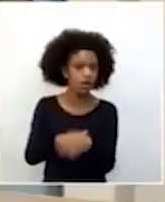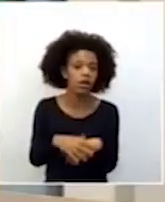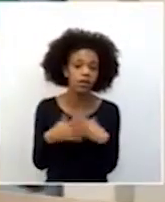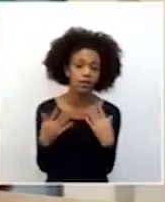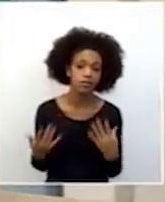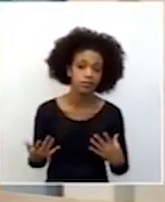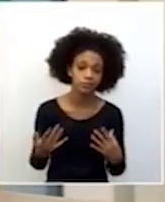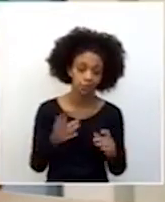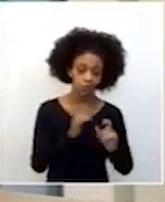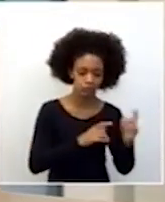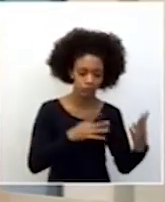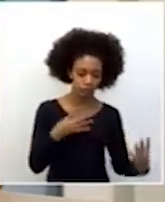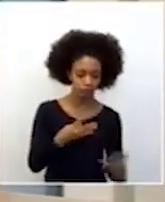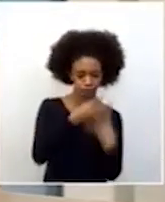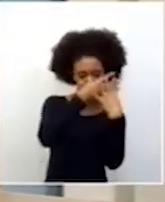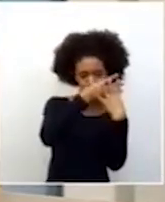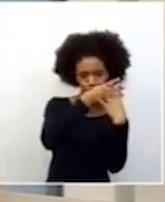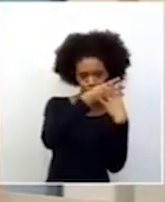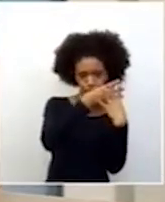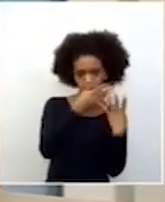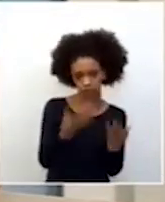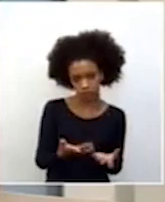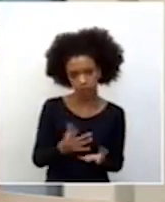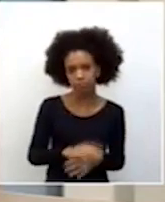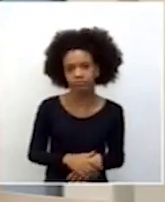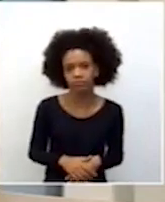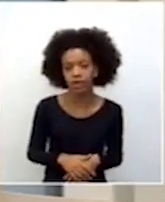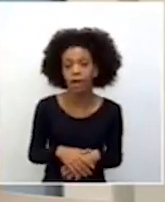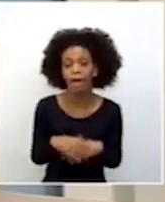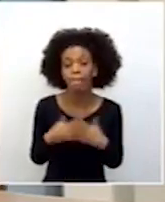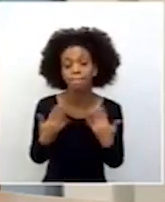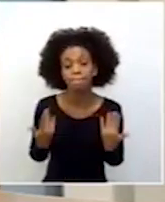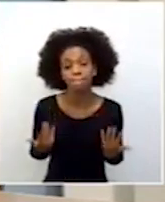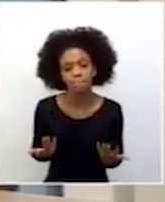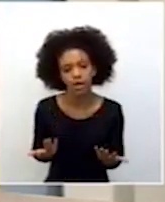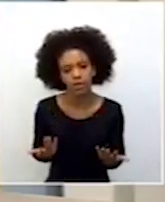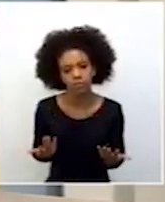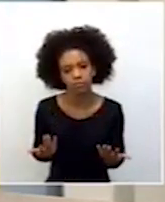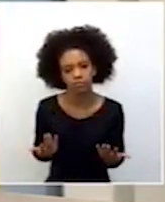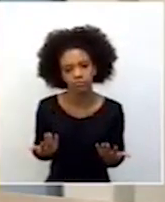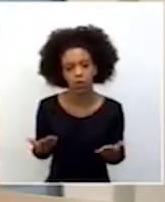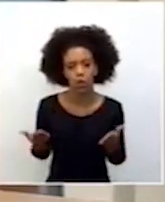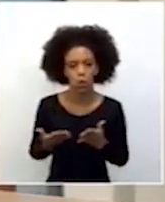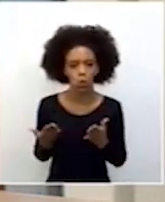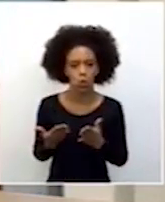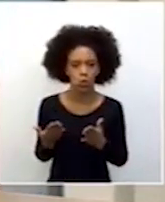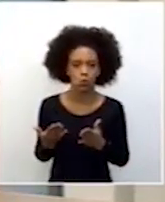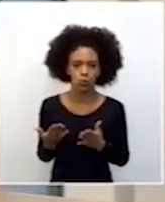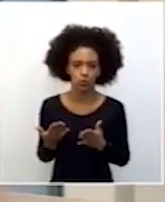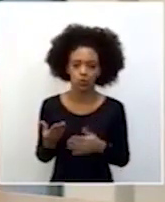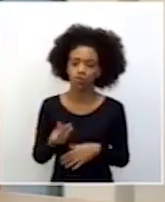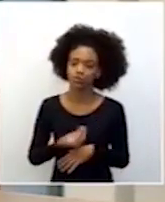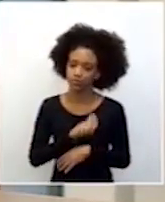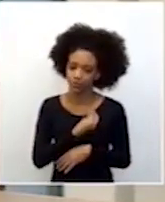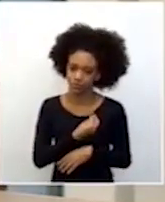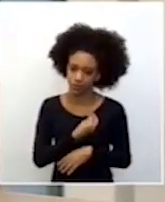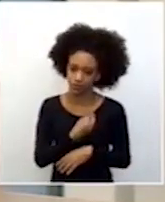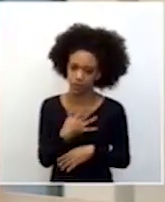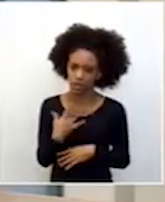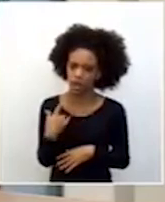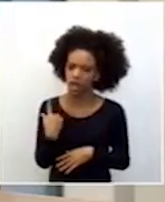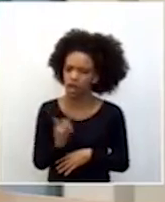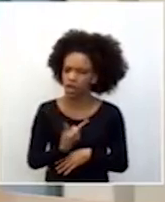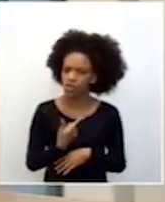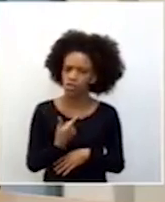as pessoas colocam, infelizmente, dentro da gaiola. Mas hoje, no cenário atual que a gente está vivendo, a gente